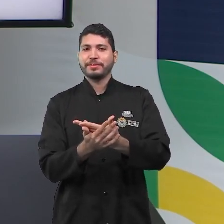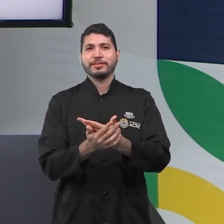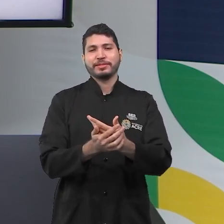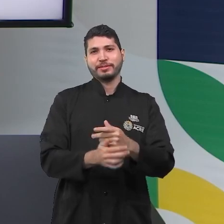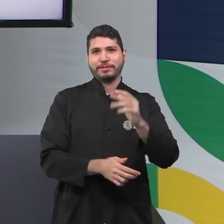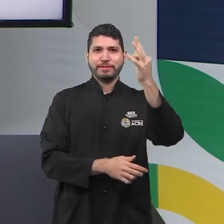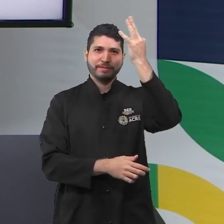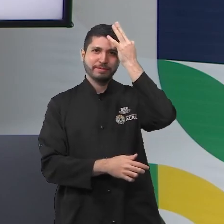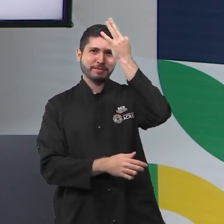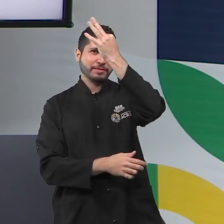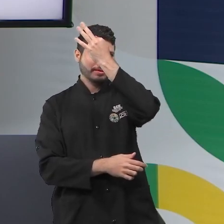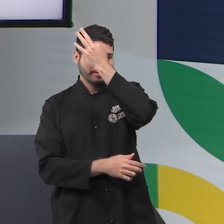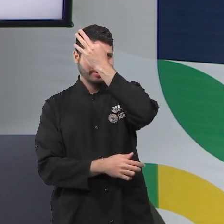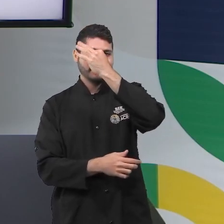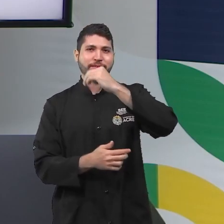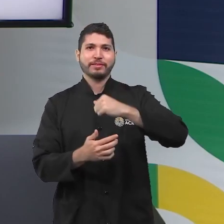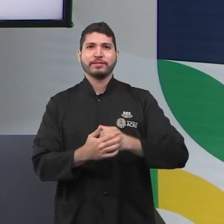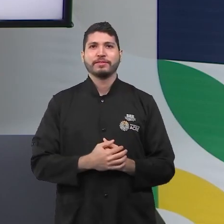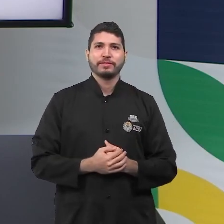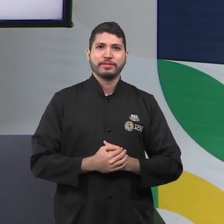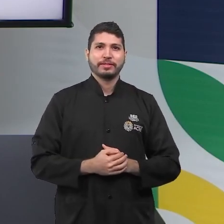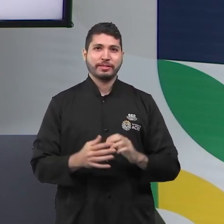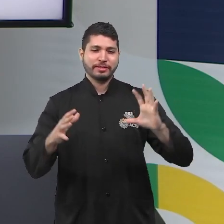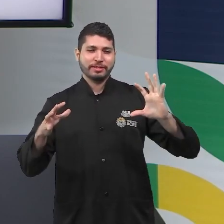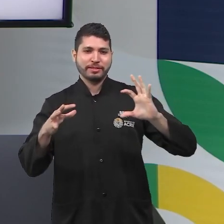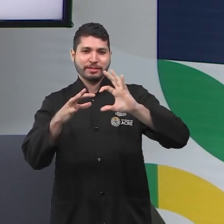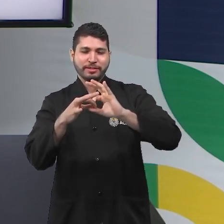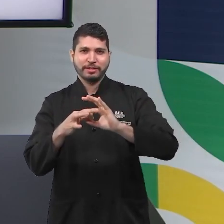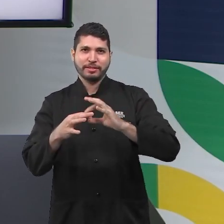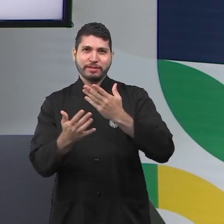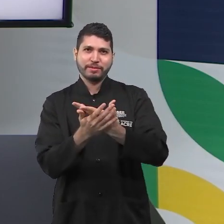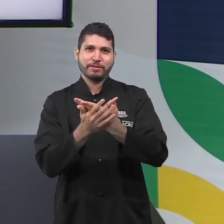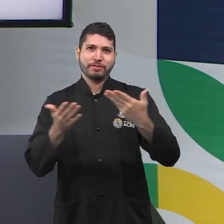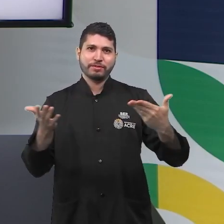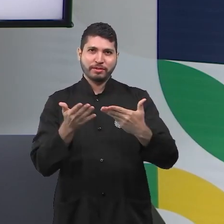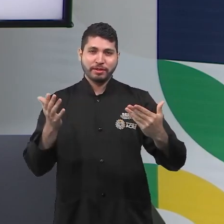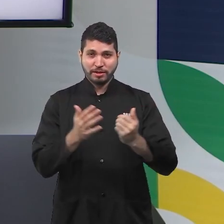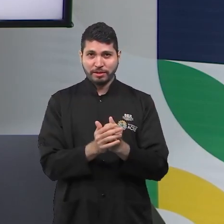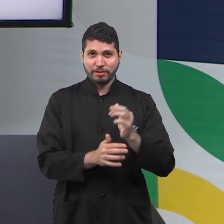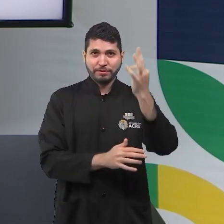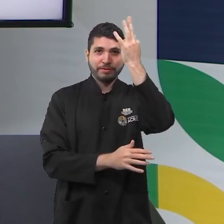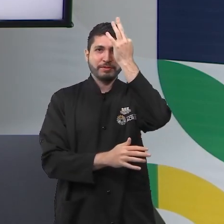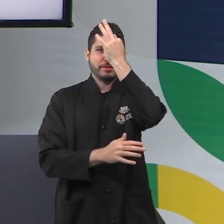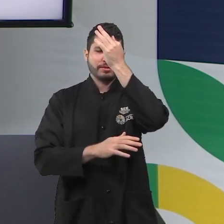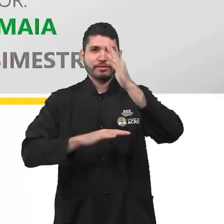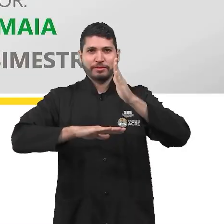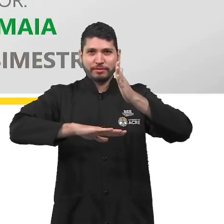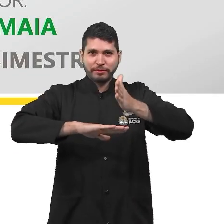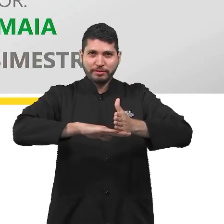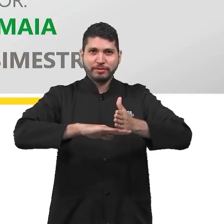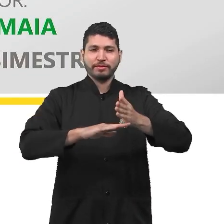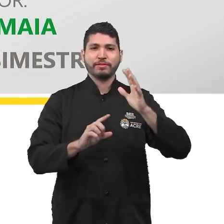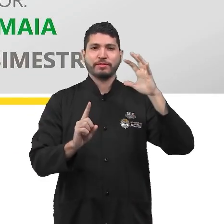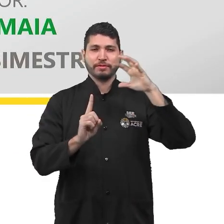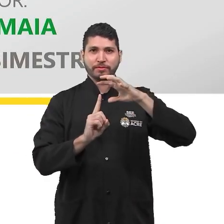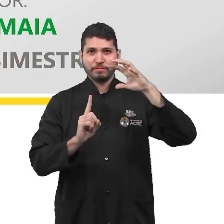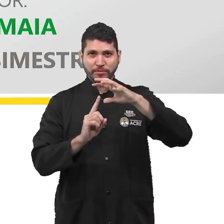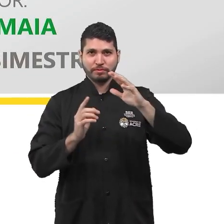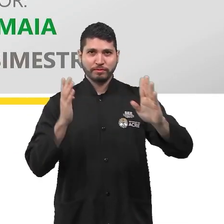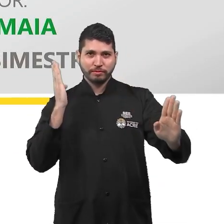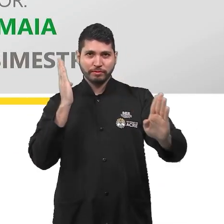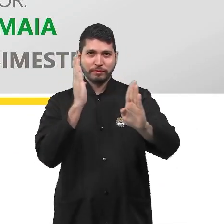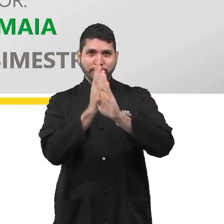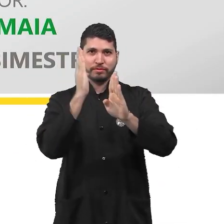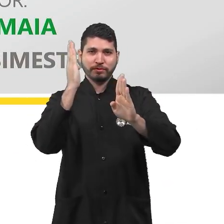assunto diretamente ligado à filosofia moderna. Então trata-se da influência da descoberta